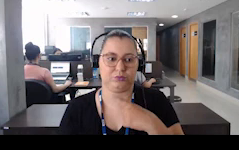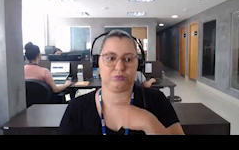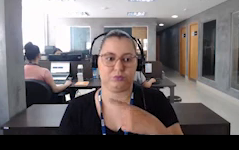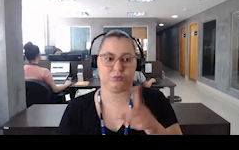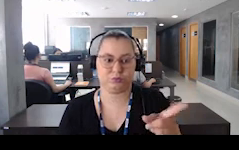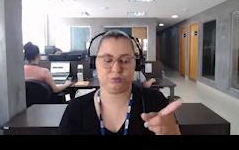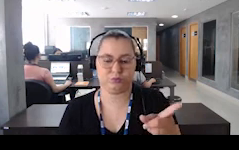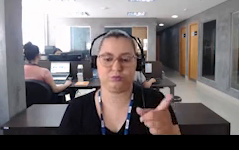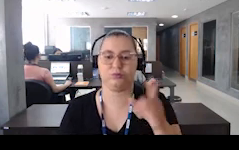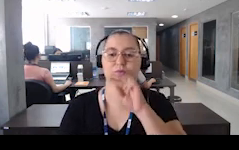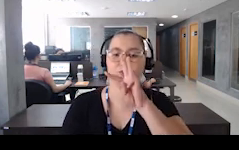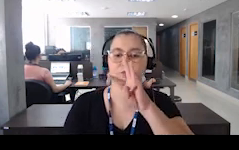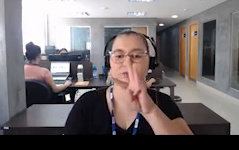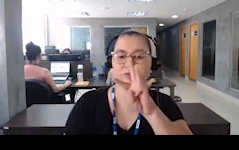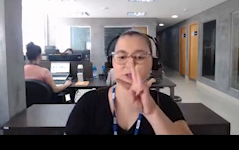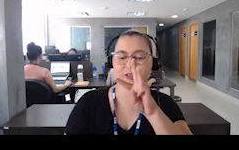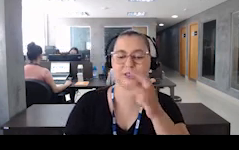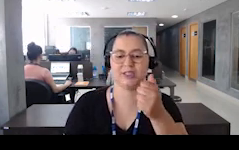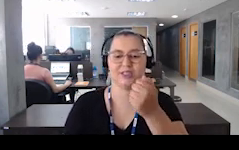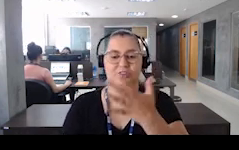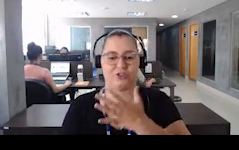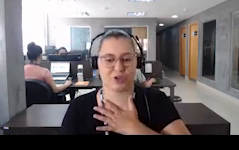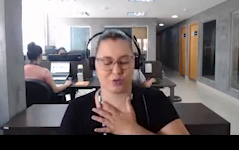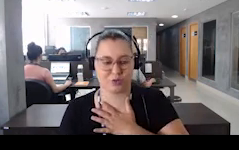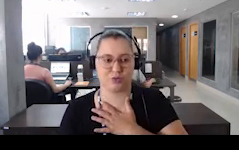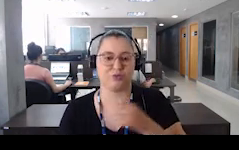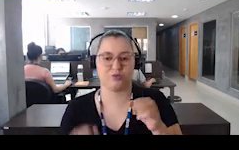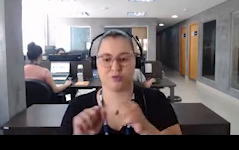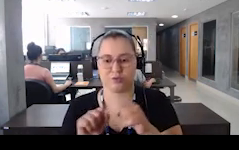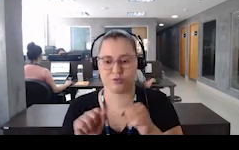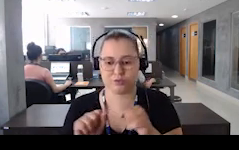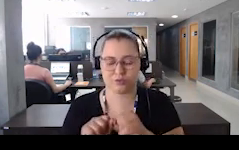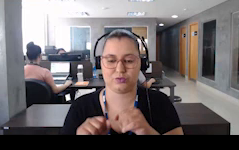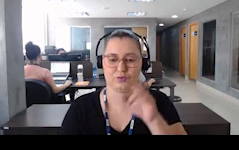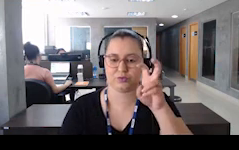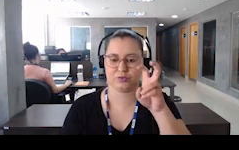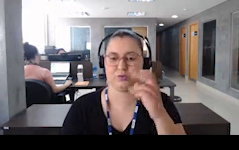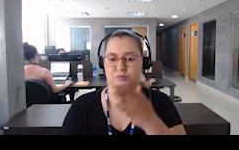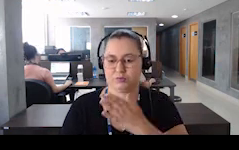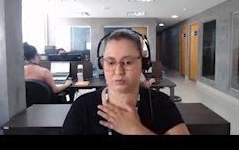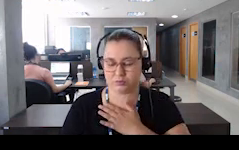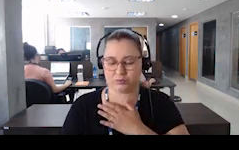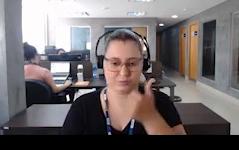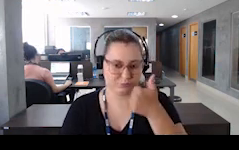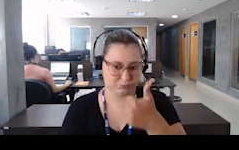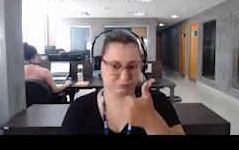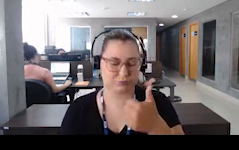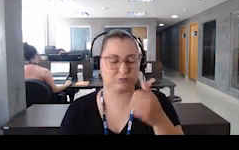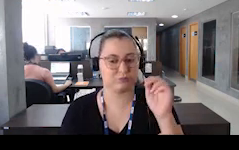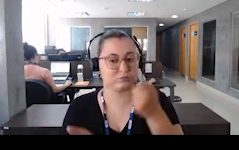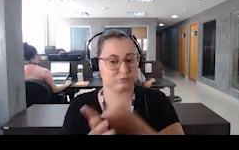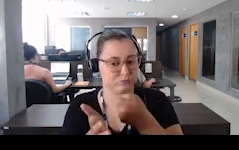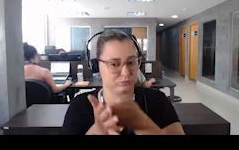ó, web do dia 3/8, que foi a que a gente fez na quarta, e a web de hoje, tudo bem?